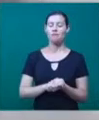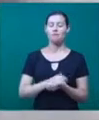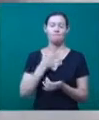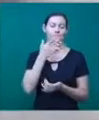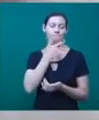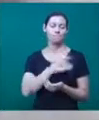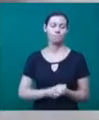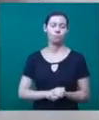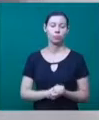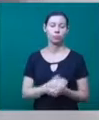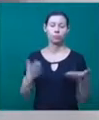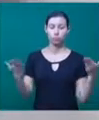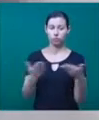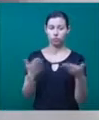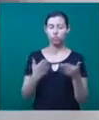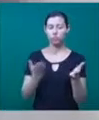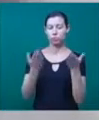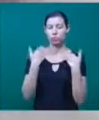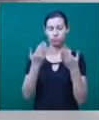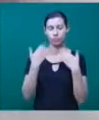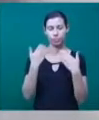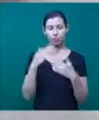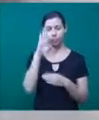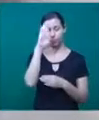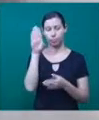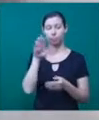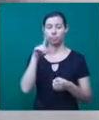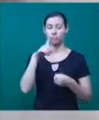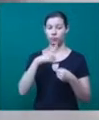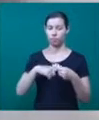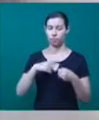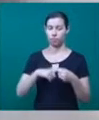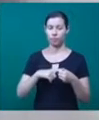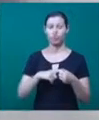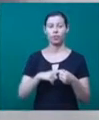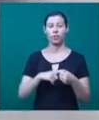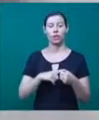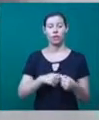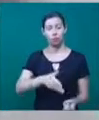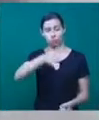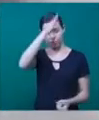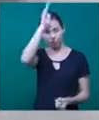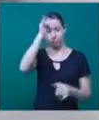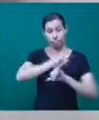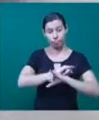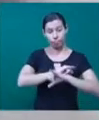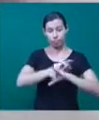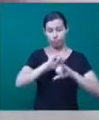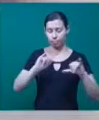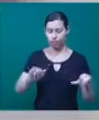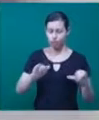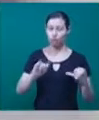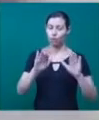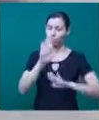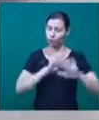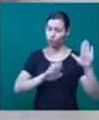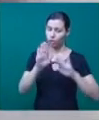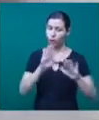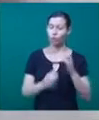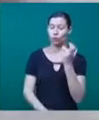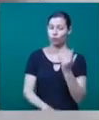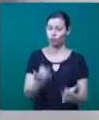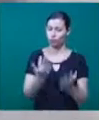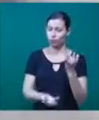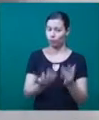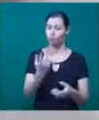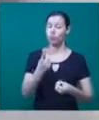mesmo? Hoje o dia começou quente nas principais cidades da região e o Corpo de Bombeiros faz o alerta. Continuam as queimadas na área urbana.